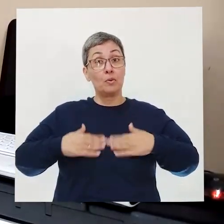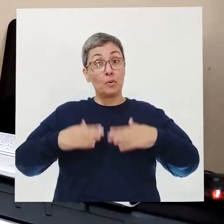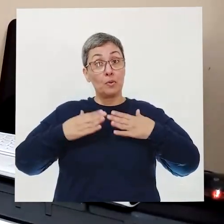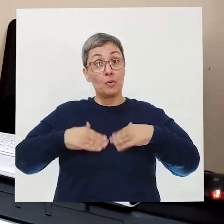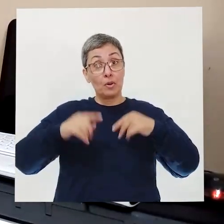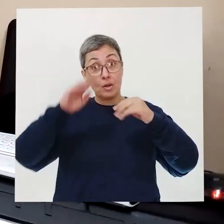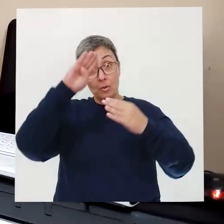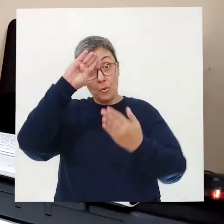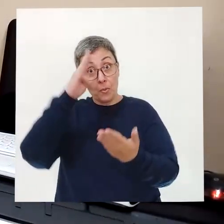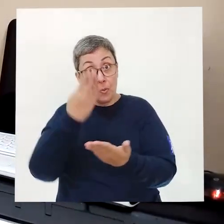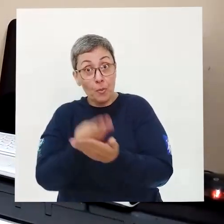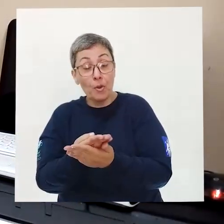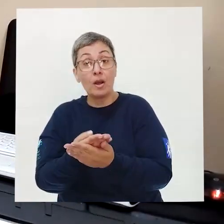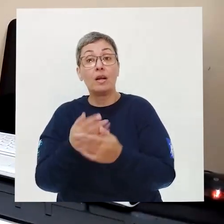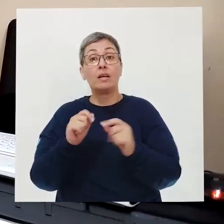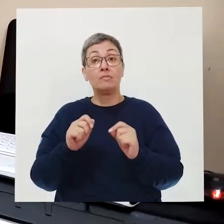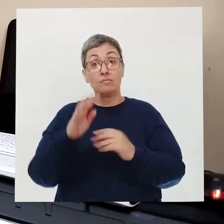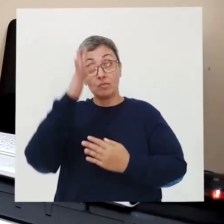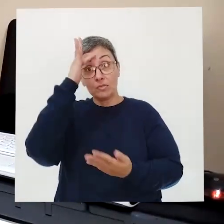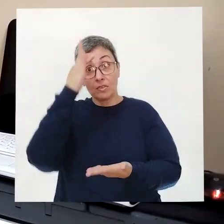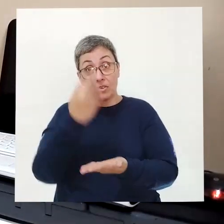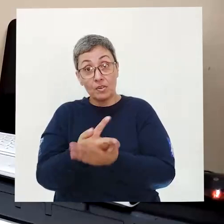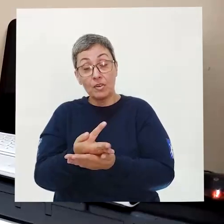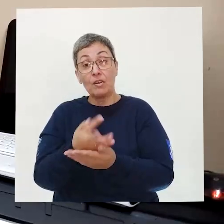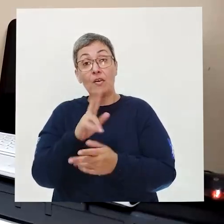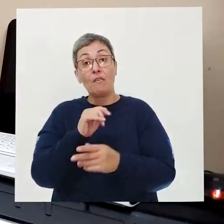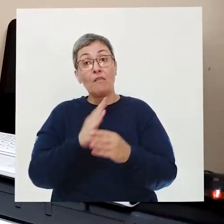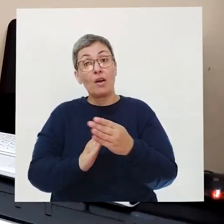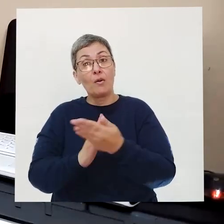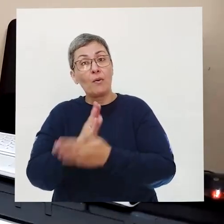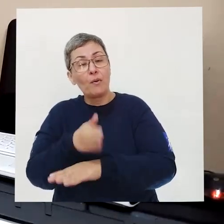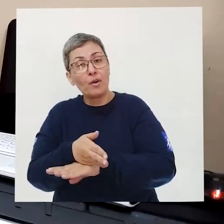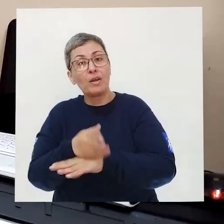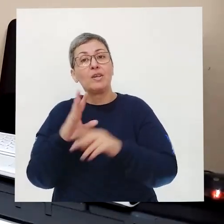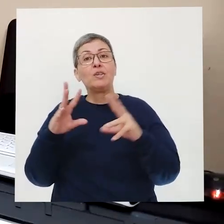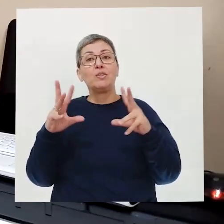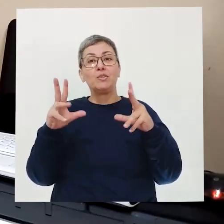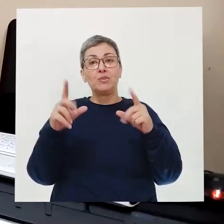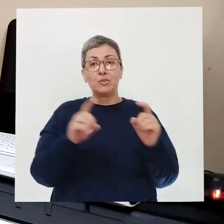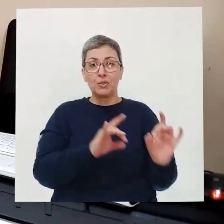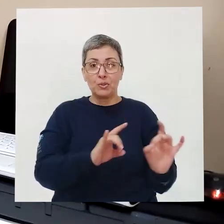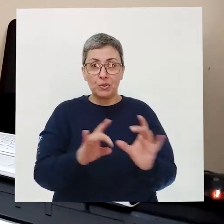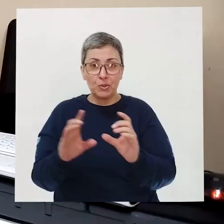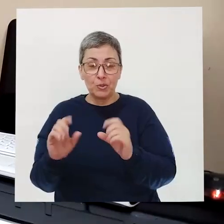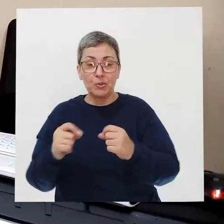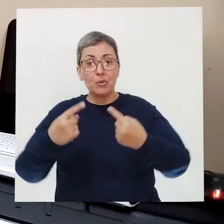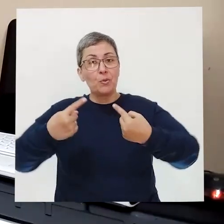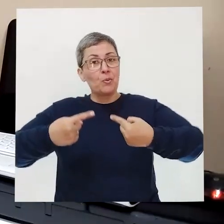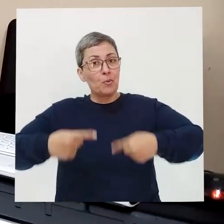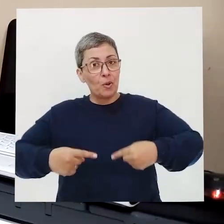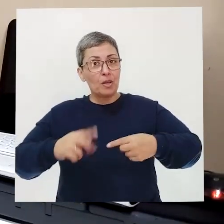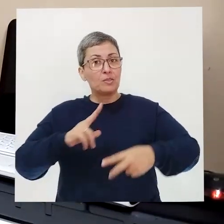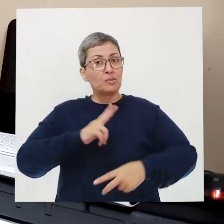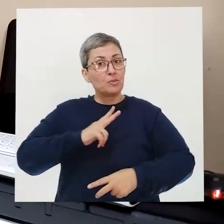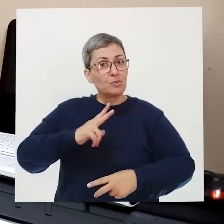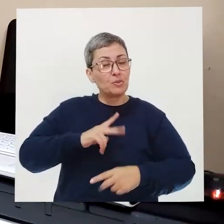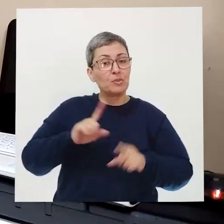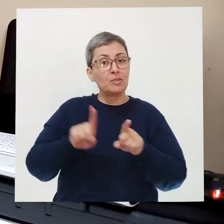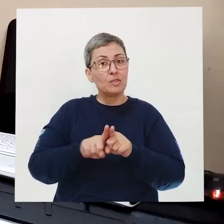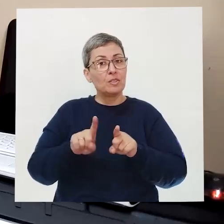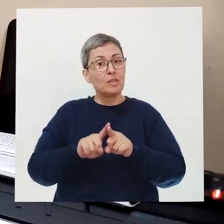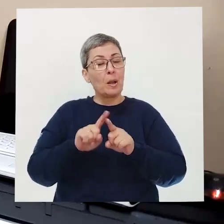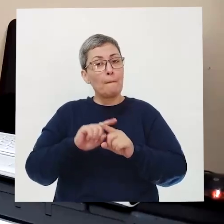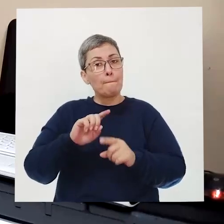muita confiança e muita fé, nós vamos vencendo a cada dia, tanto os nossos desafios particulares, como